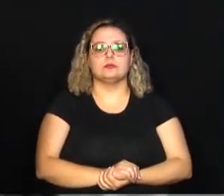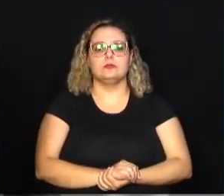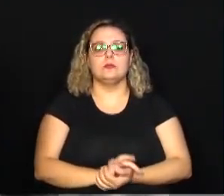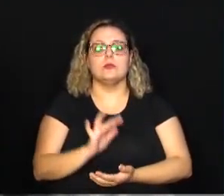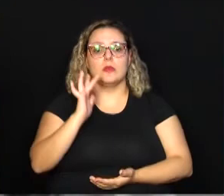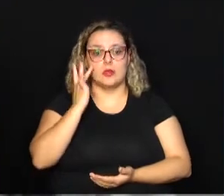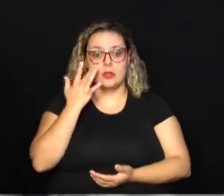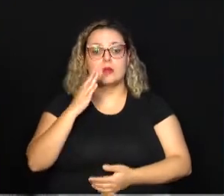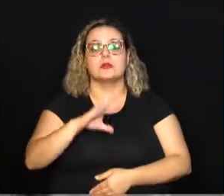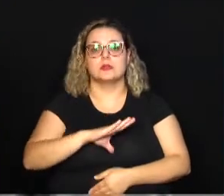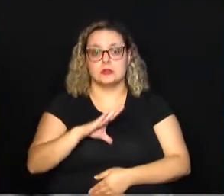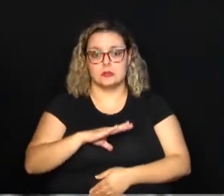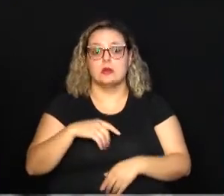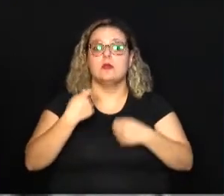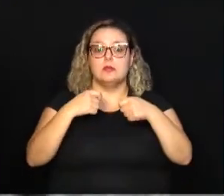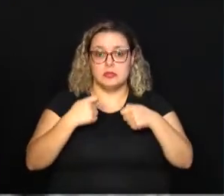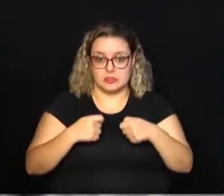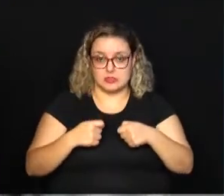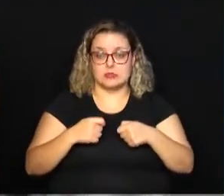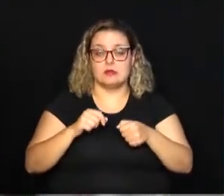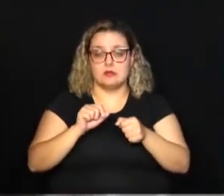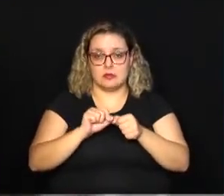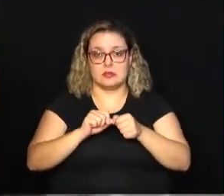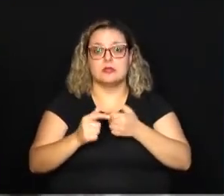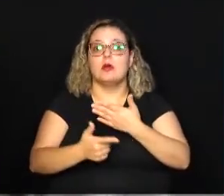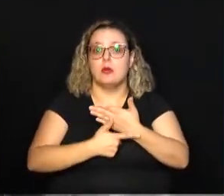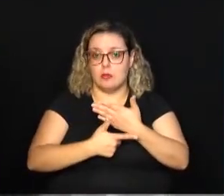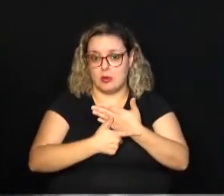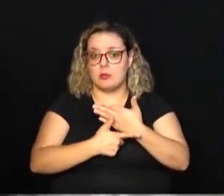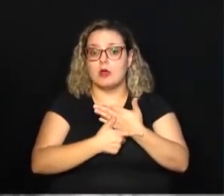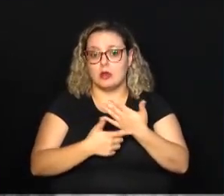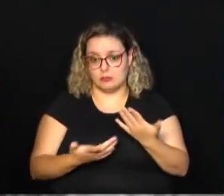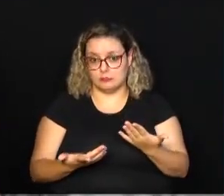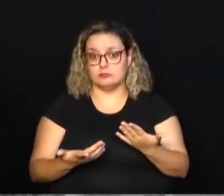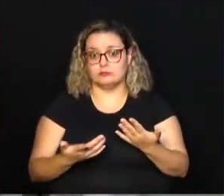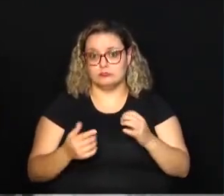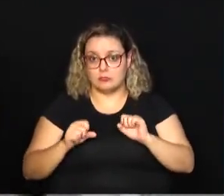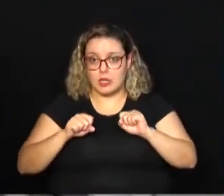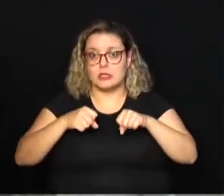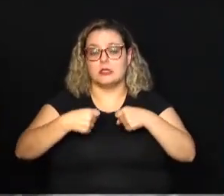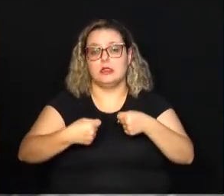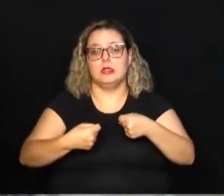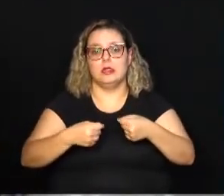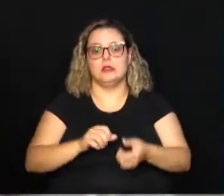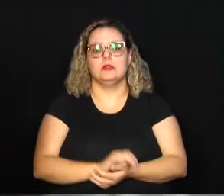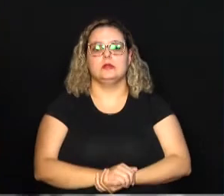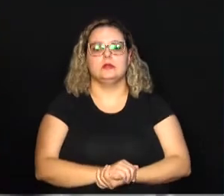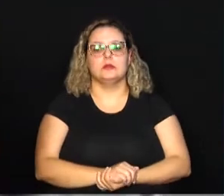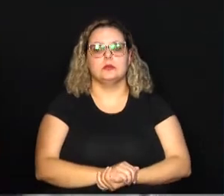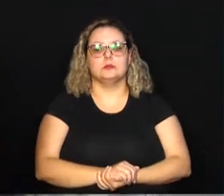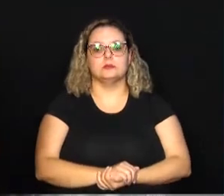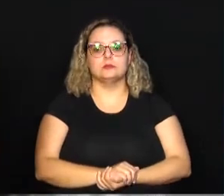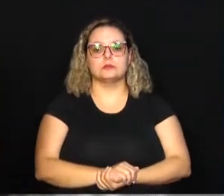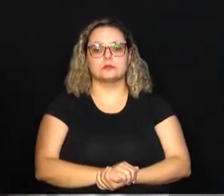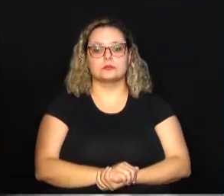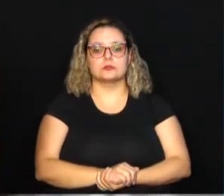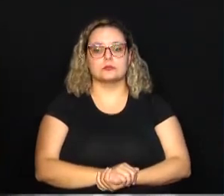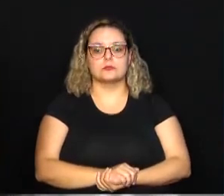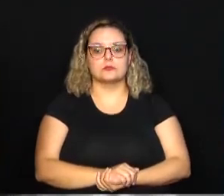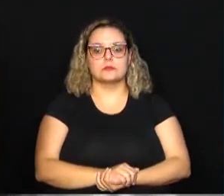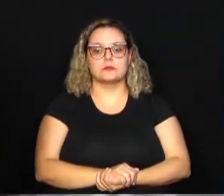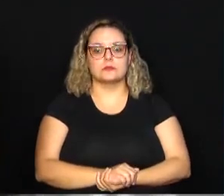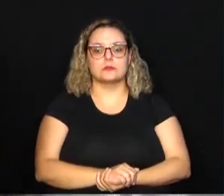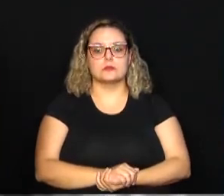estado precisa fazer a sua parte, eu tenho, né, batalhado por isso, feito nós temos feito uma